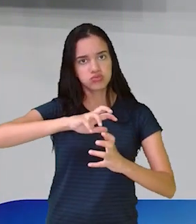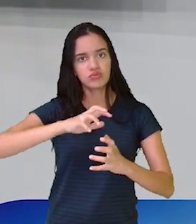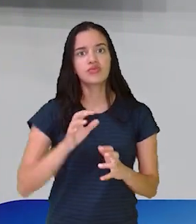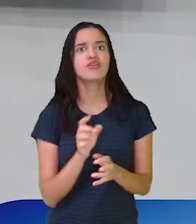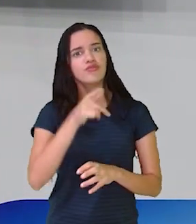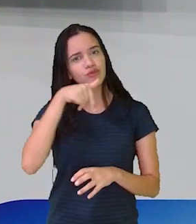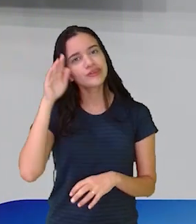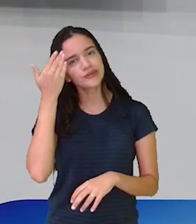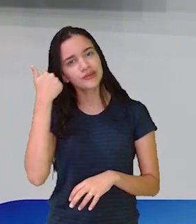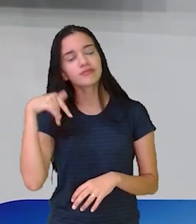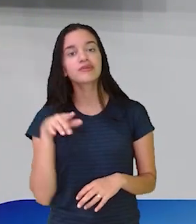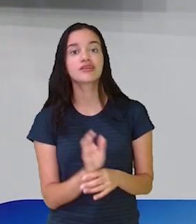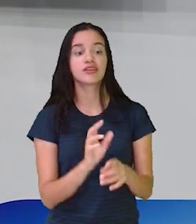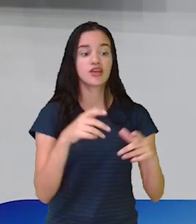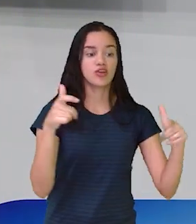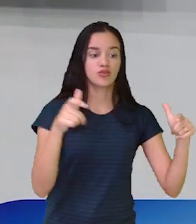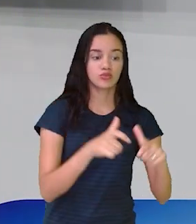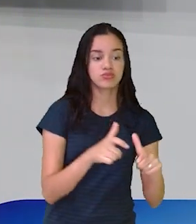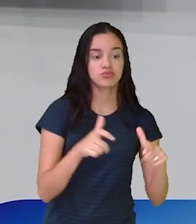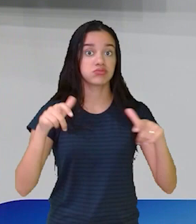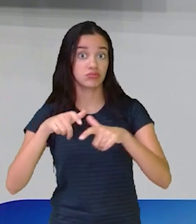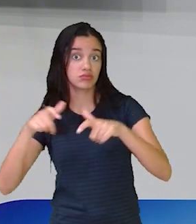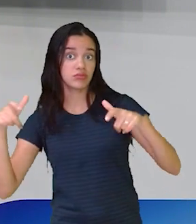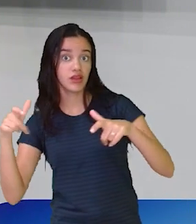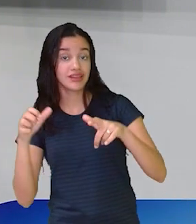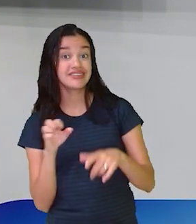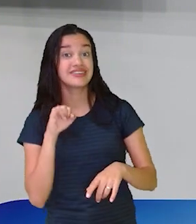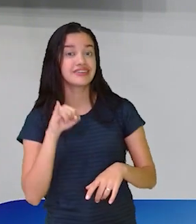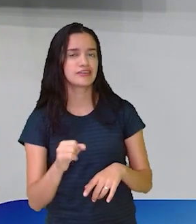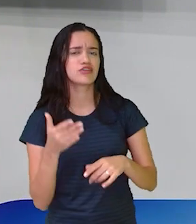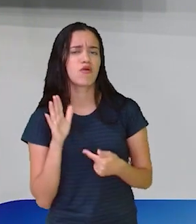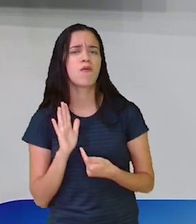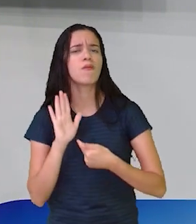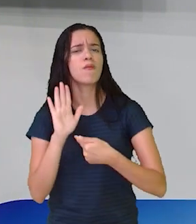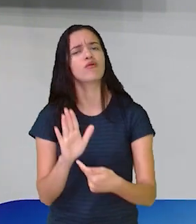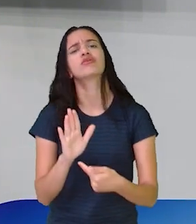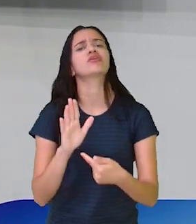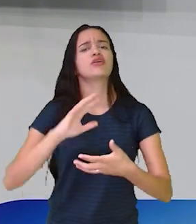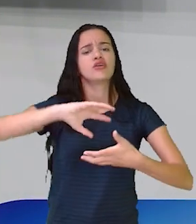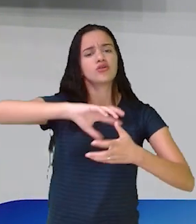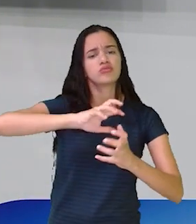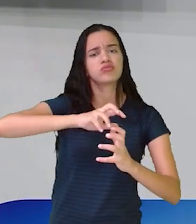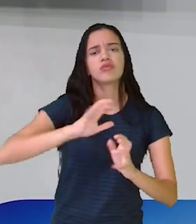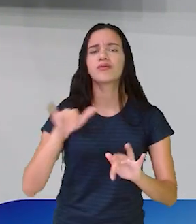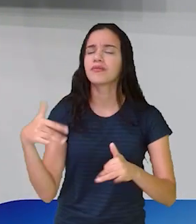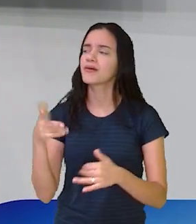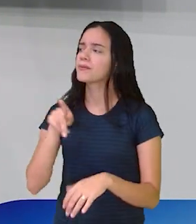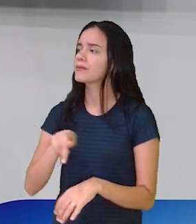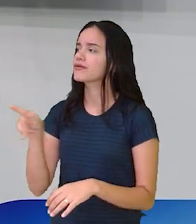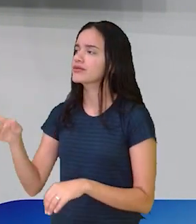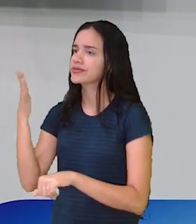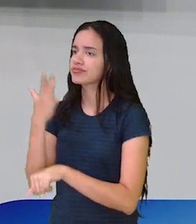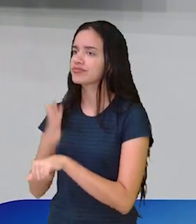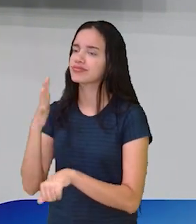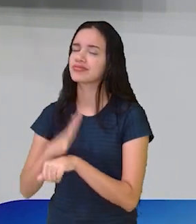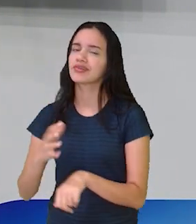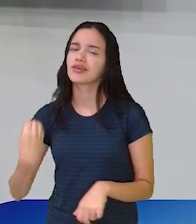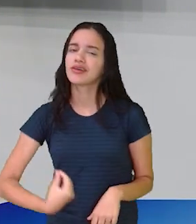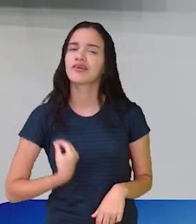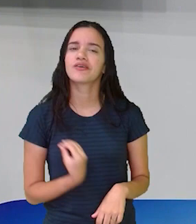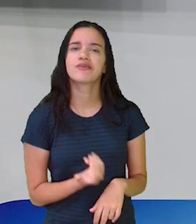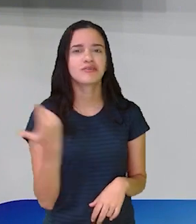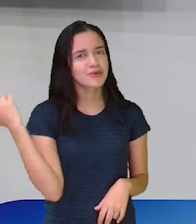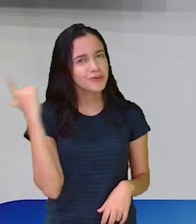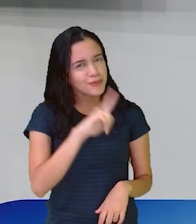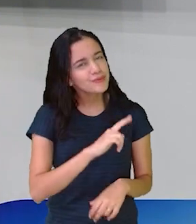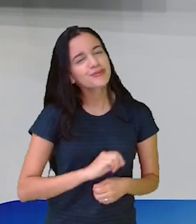né? Cubos menores e cubos maiores. Será que se eu trouxer um cubo desse para a professora Abigail fazer aqui ao vivo, ela